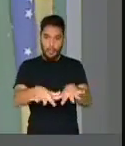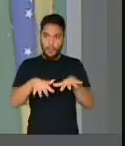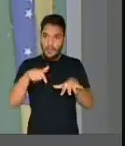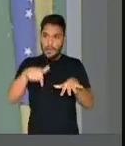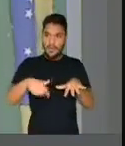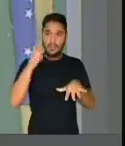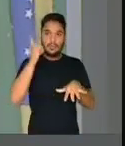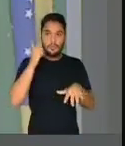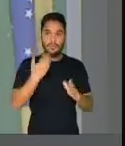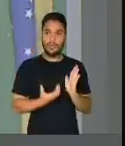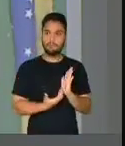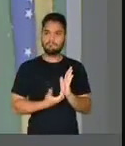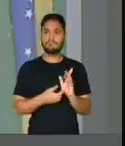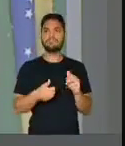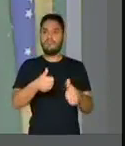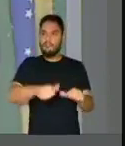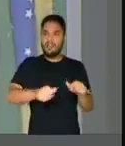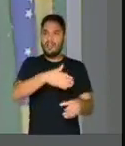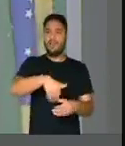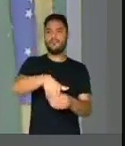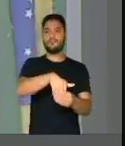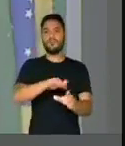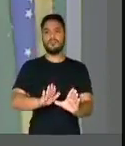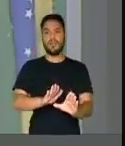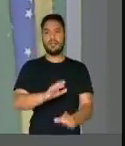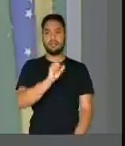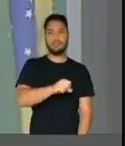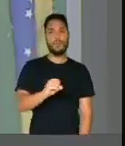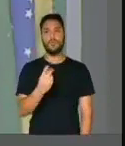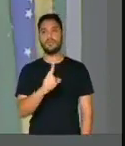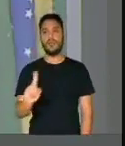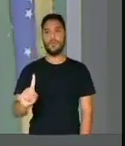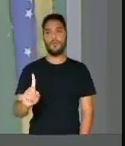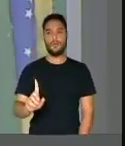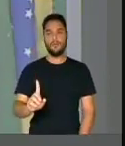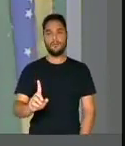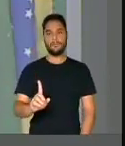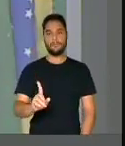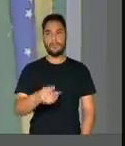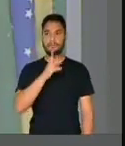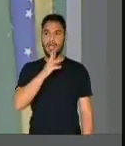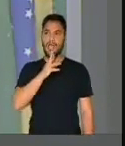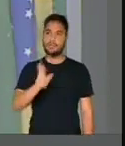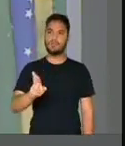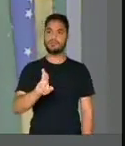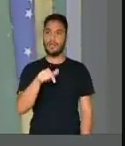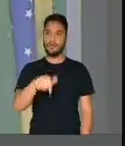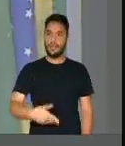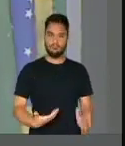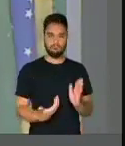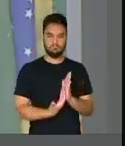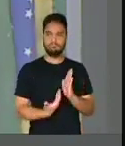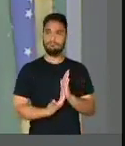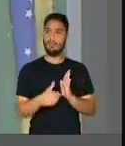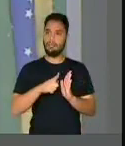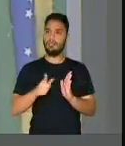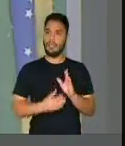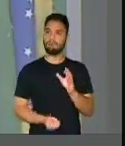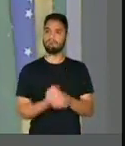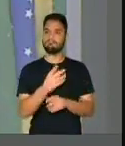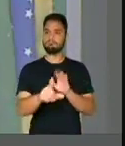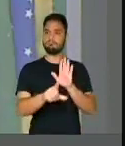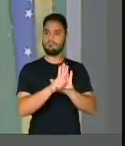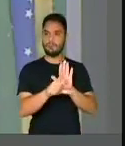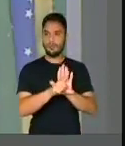resposta efetiva, sim ou não, mas uma resposta que afirme a autonomia deste parlamento. E